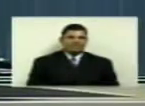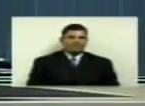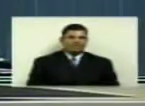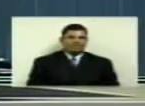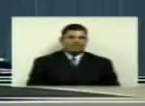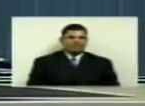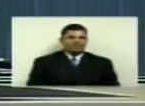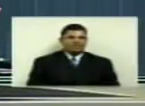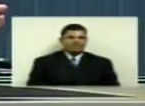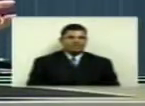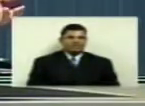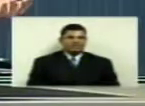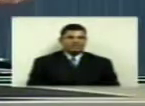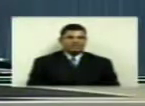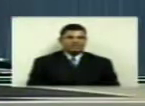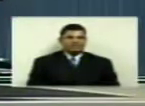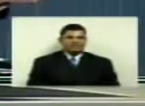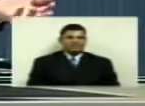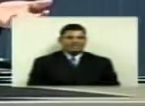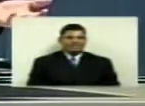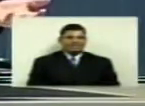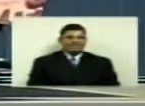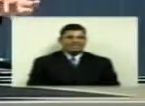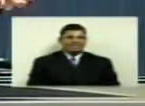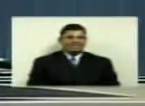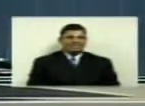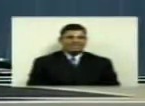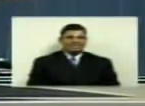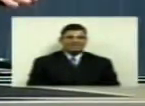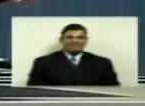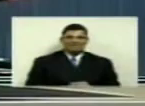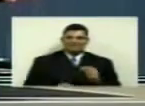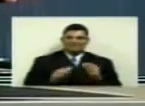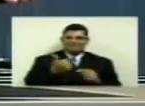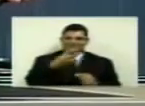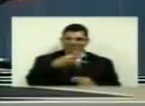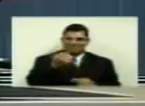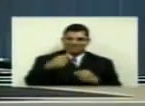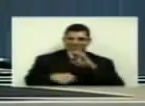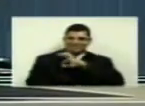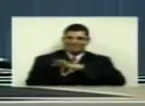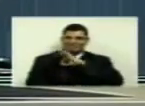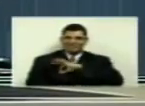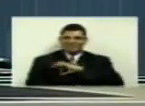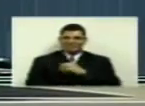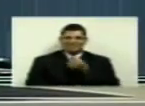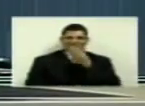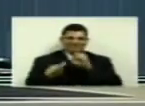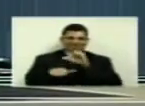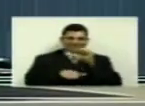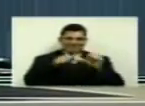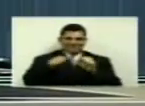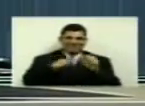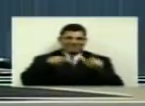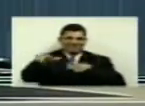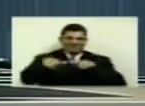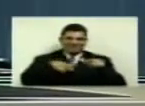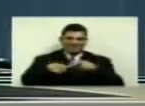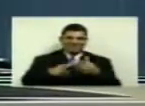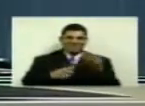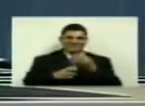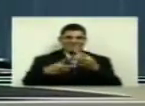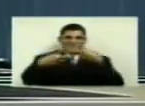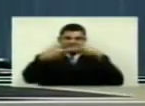presidente. Agora, acabar com o 14º e com o 15º e transferir esses recursos